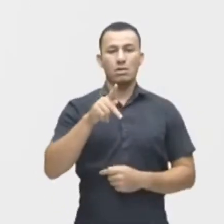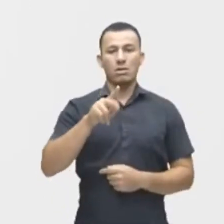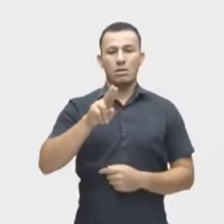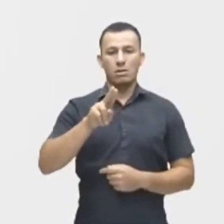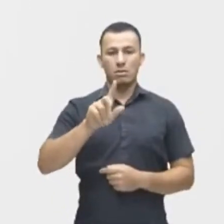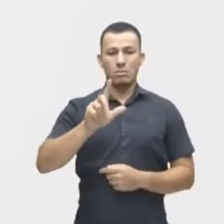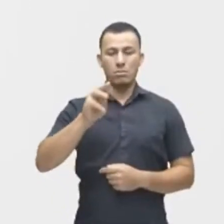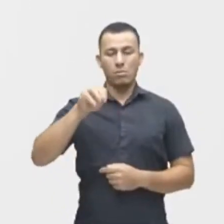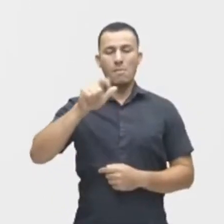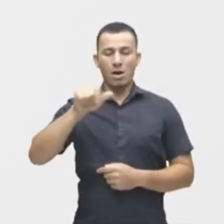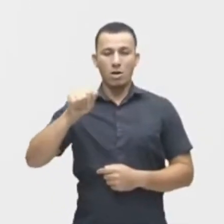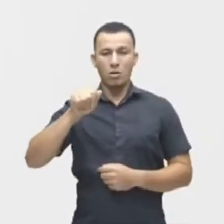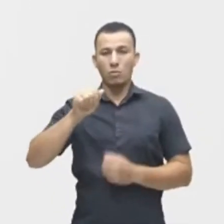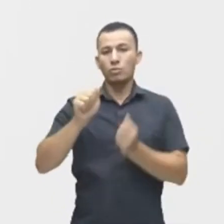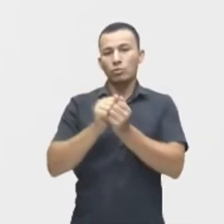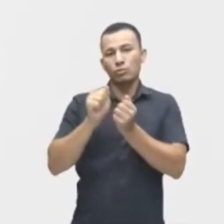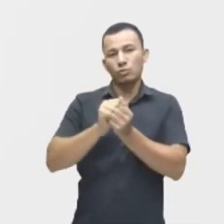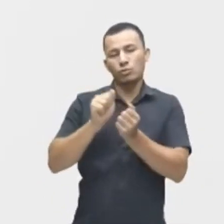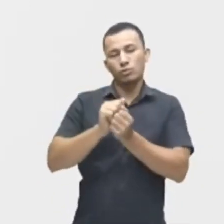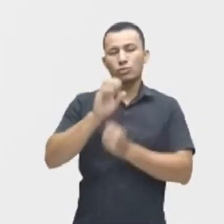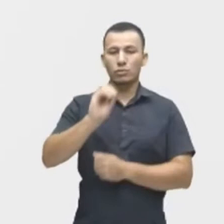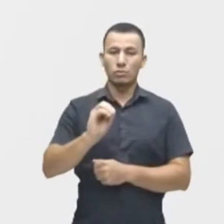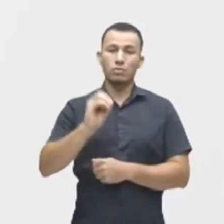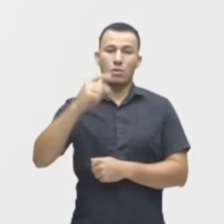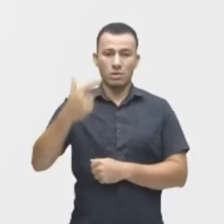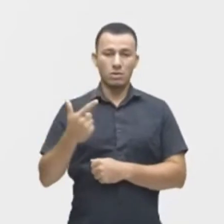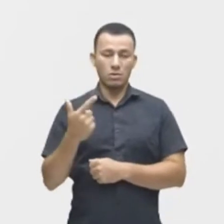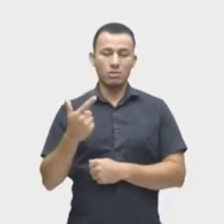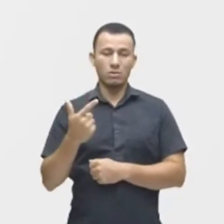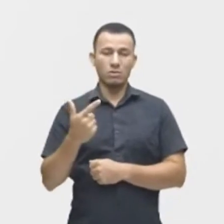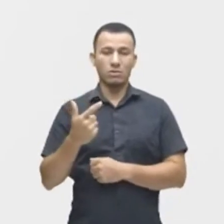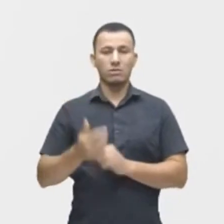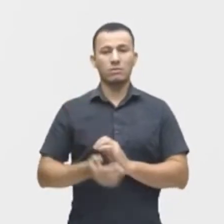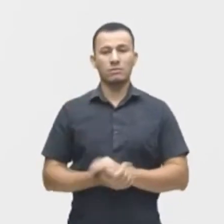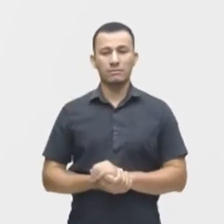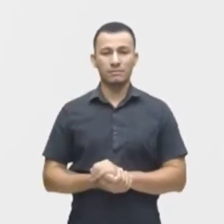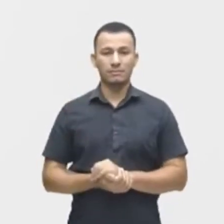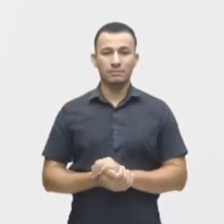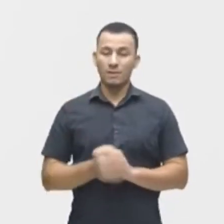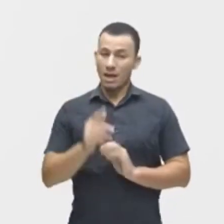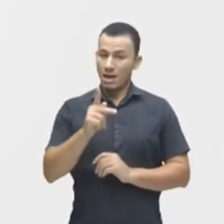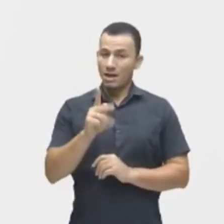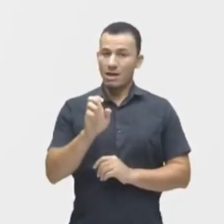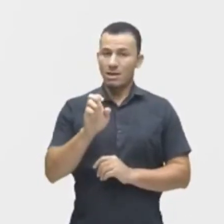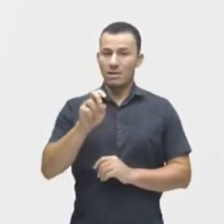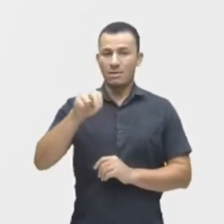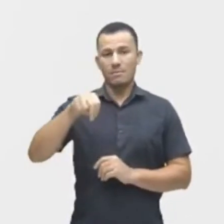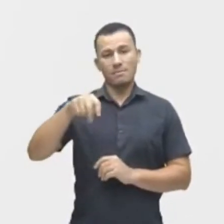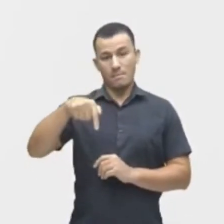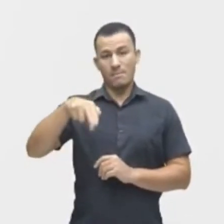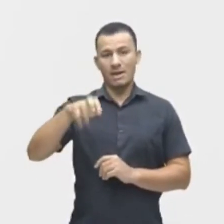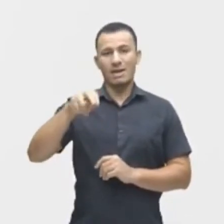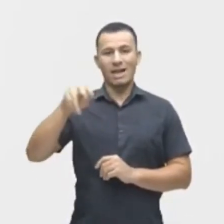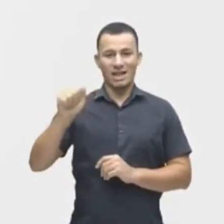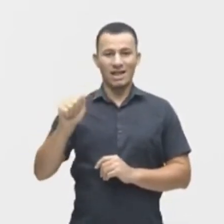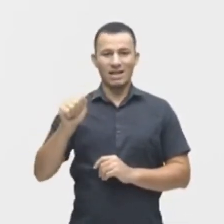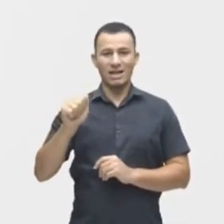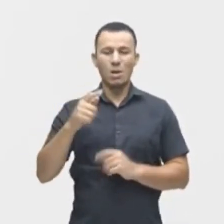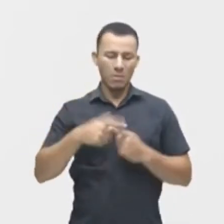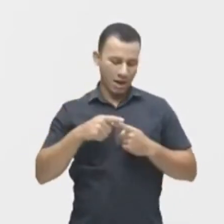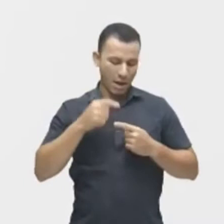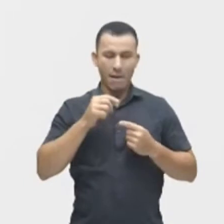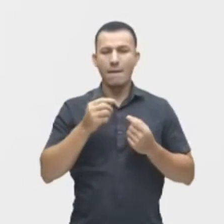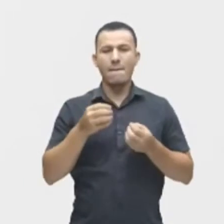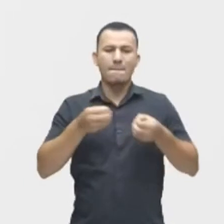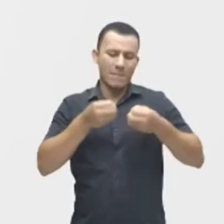o oxigênio e esse sangue retorna para o coração, tá bom? Essa é a pequena circulação, porque a circulação dele é bem próxima,